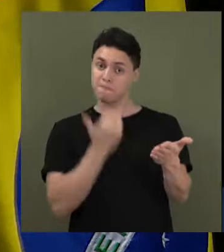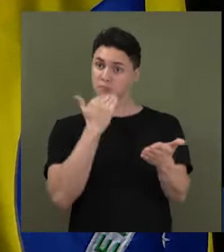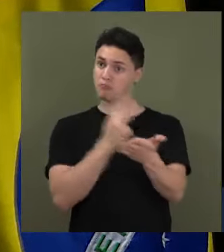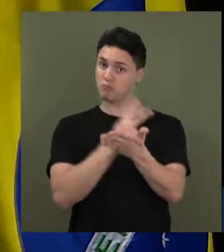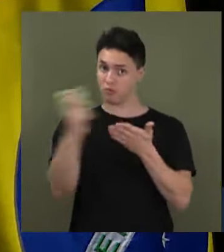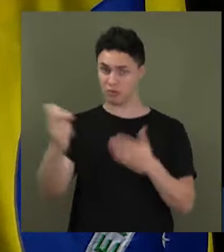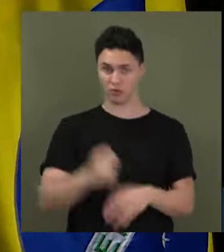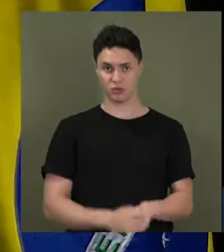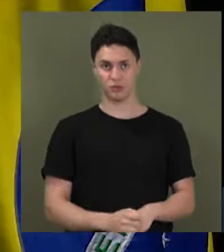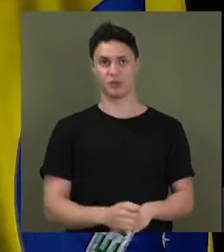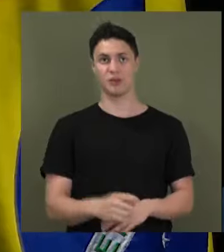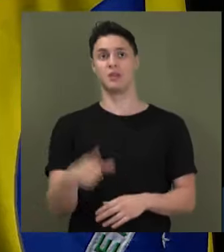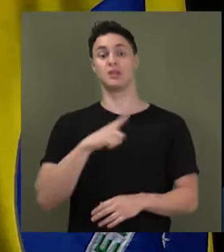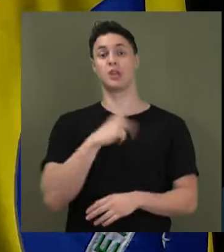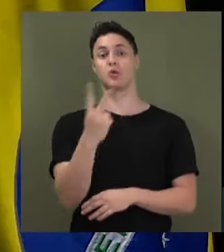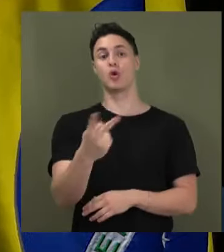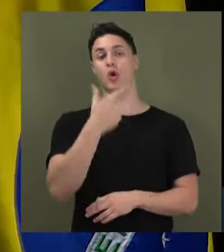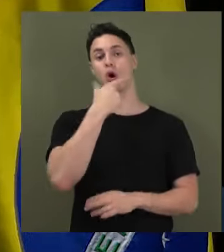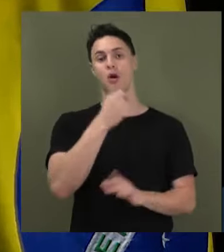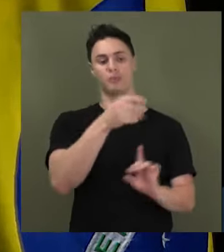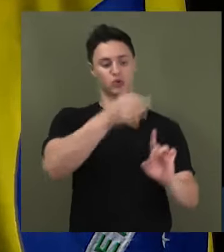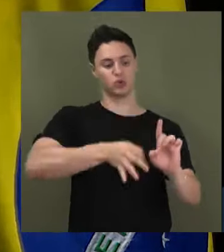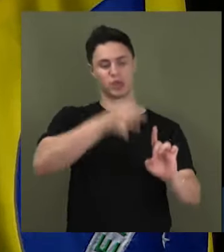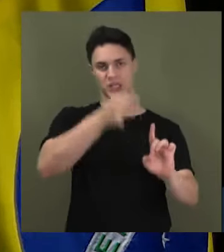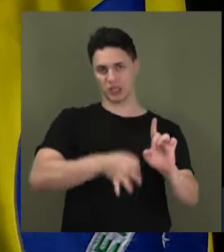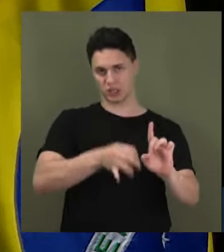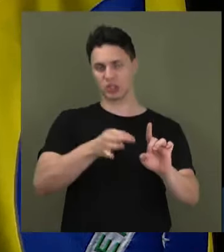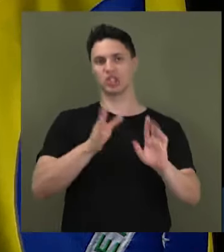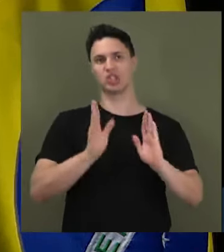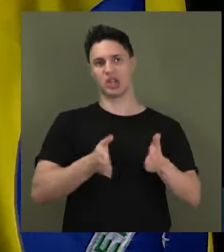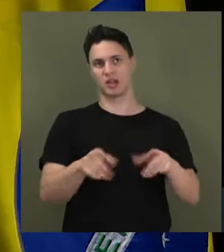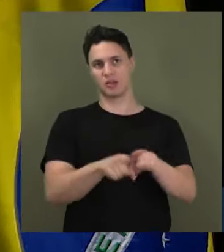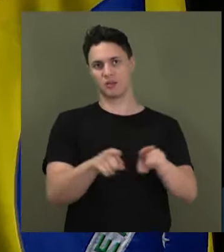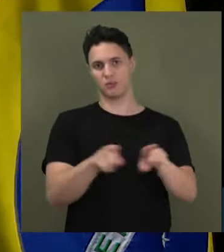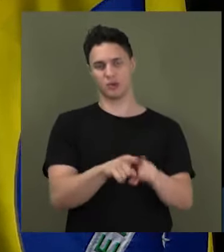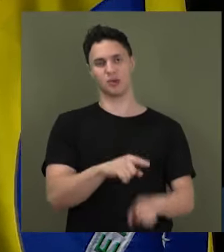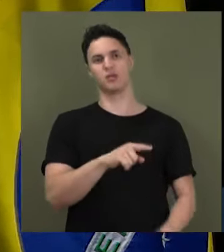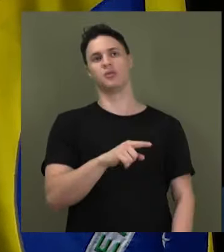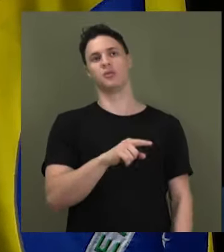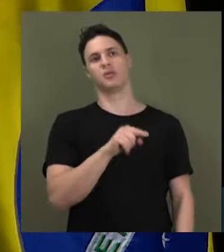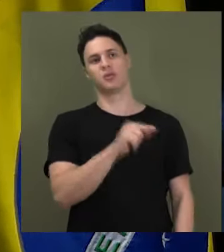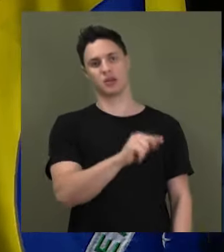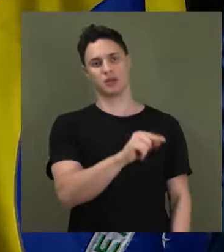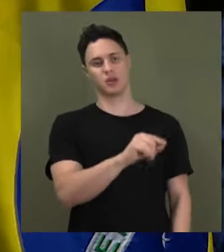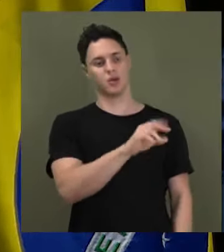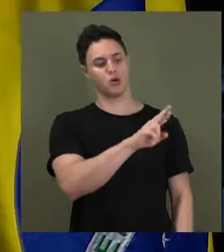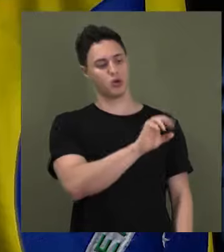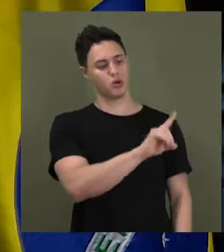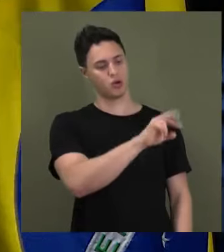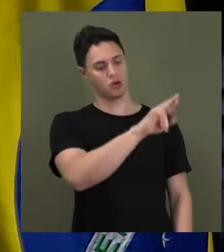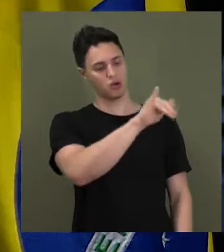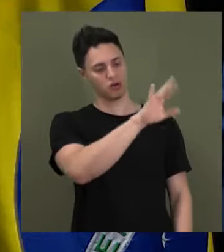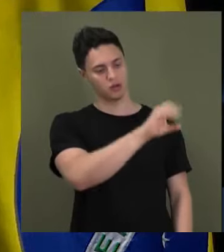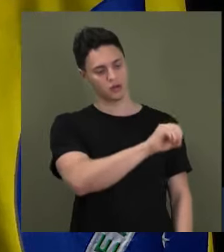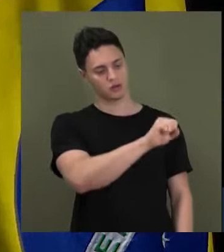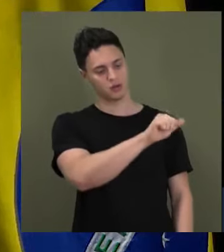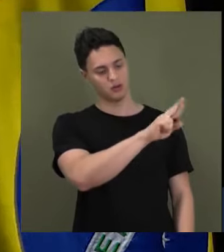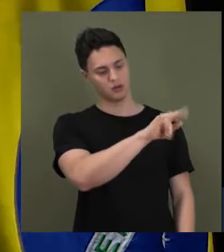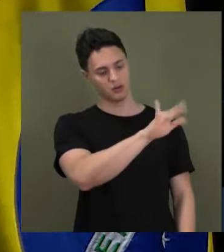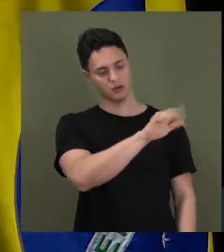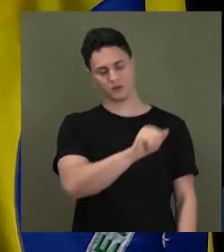2 constitucionalistas, o Rodrigo Saraiva Marinho e o ex-desembargador